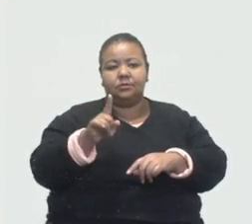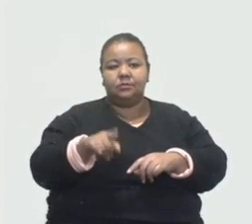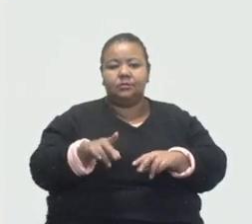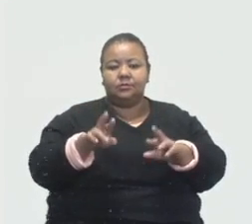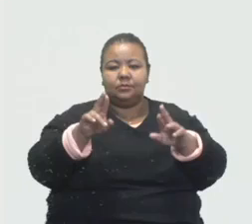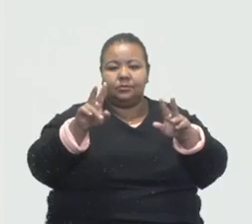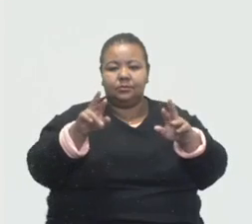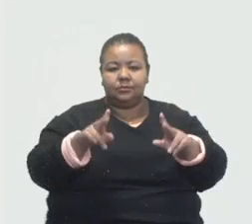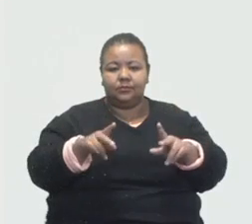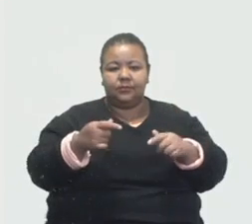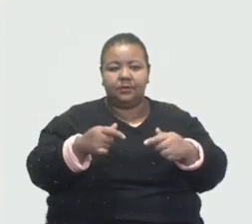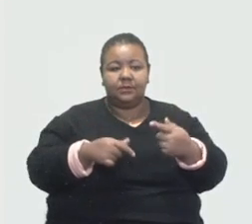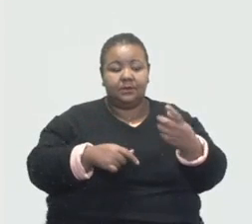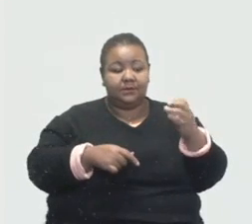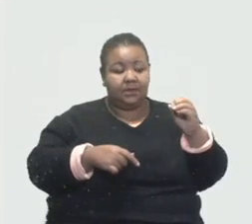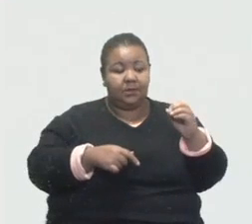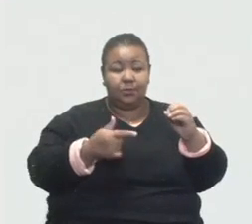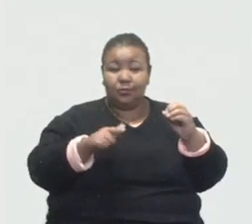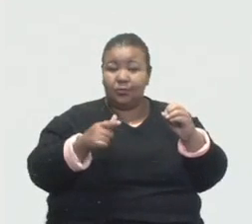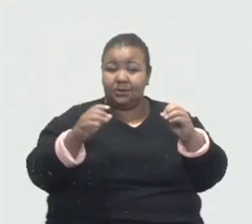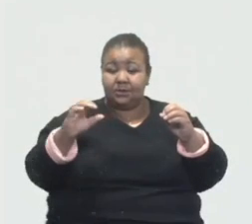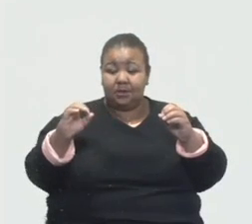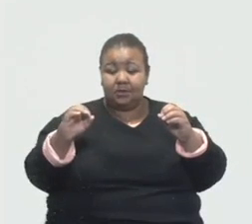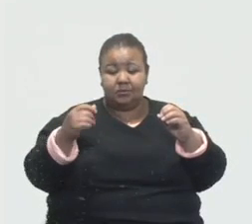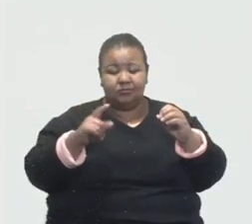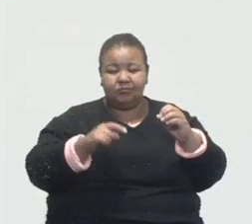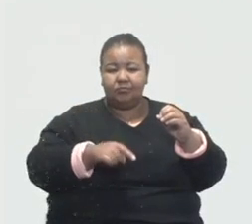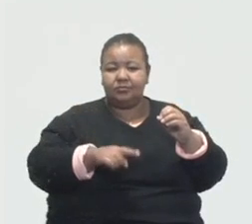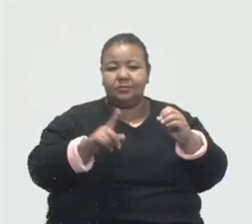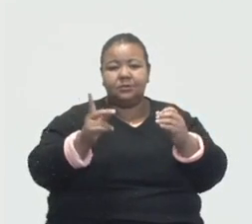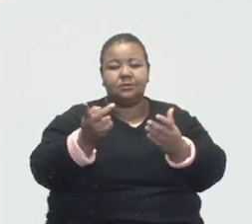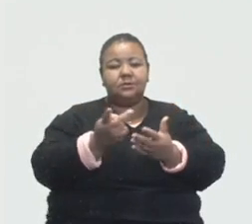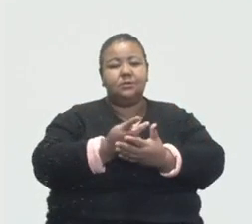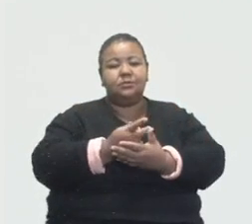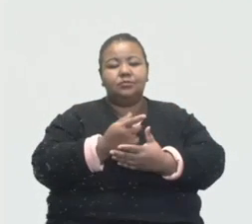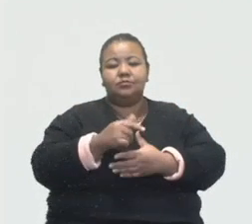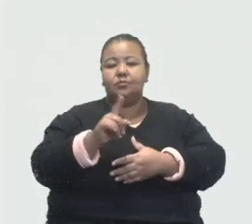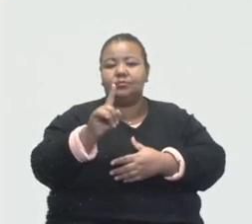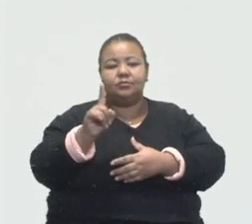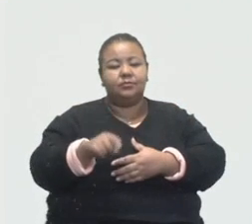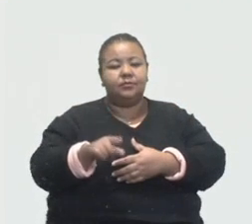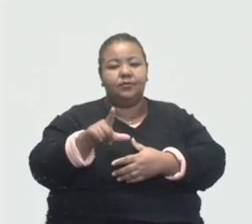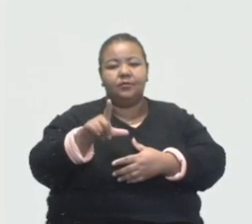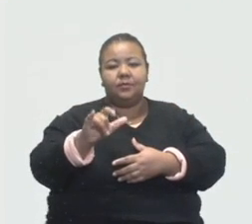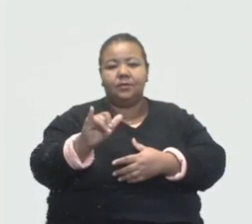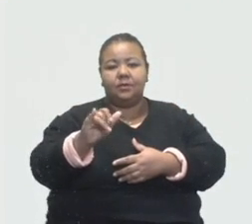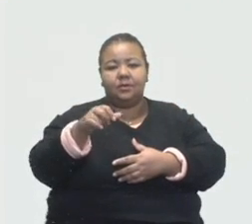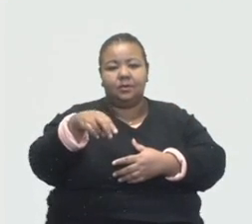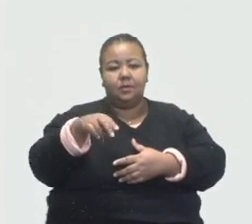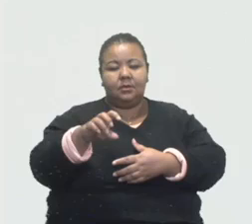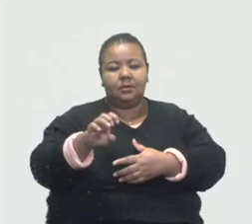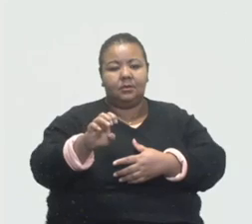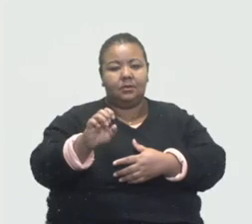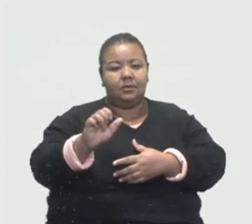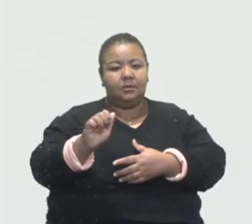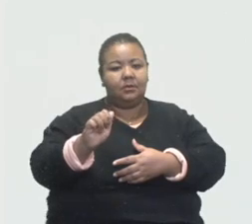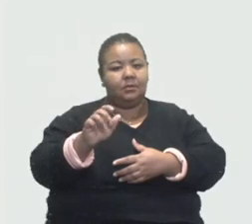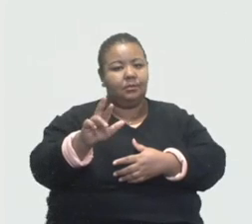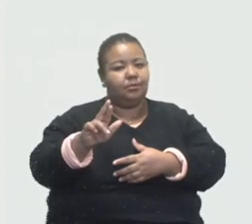diferente. Não tinha que dar 0 aqui? Se não deu, aconteceu alguma coisa. Ela não é linear.